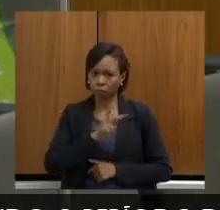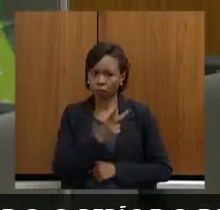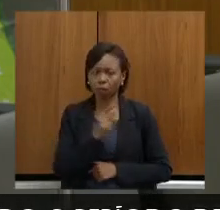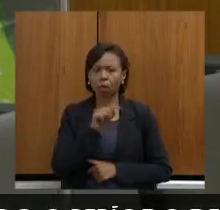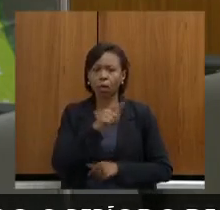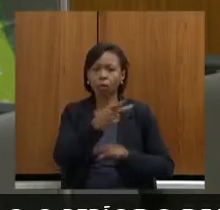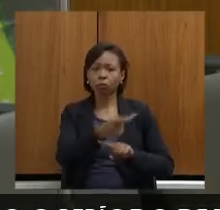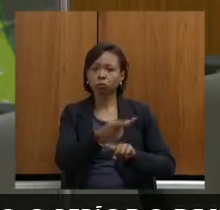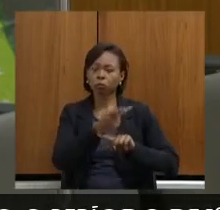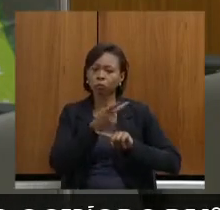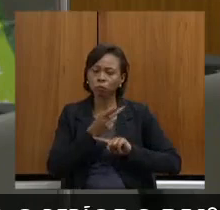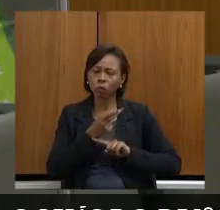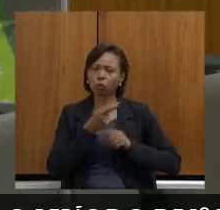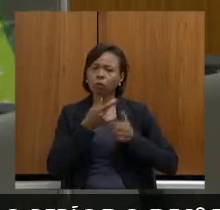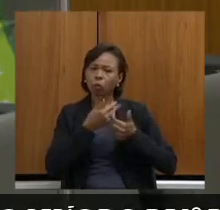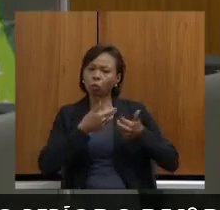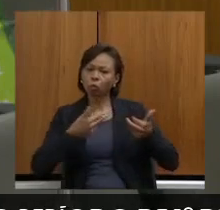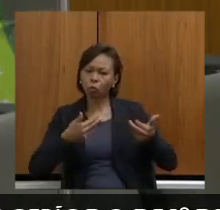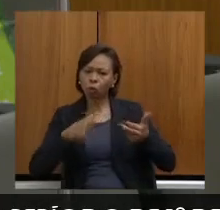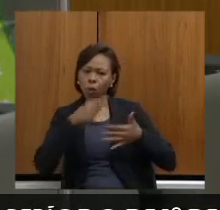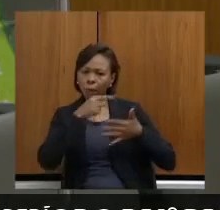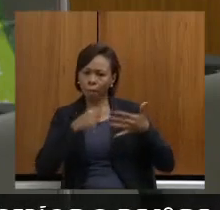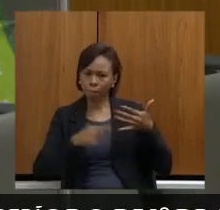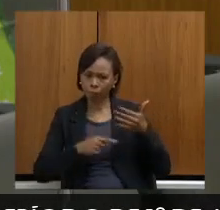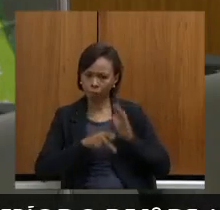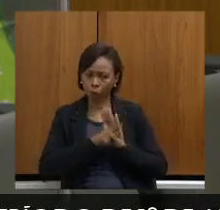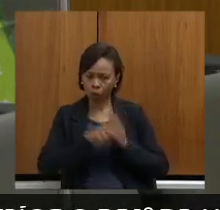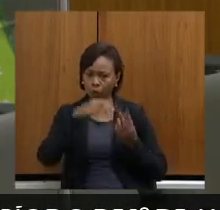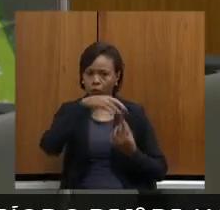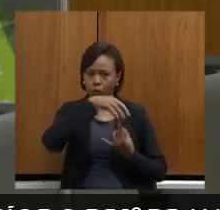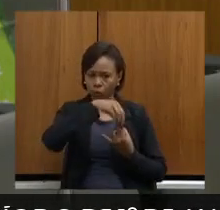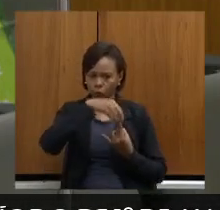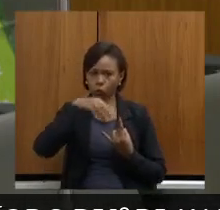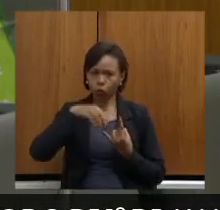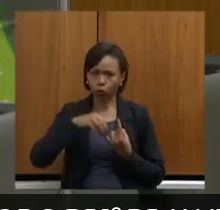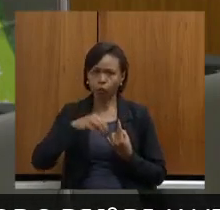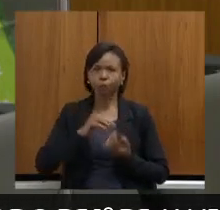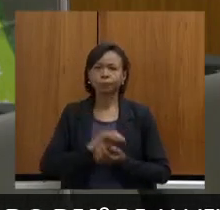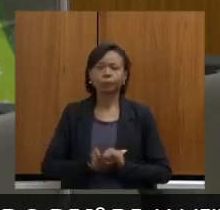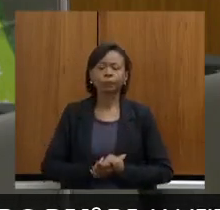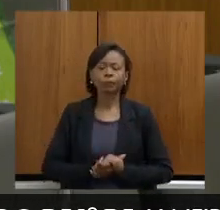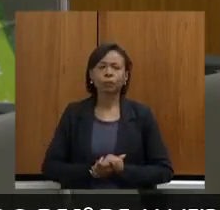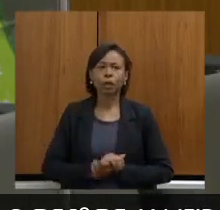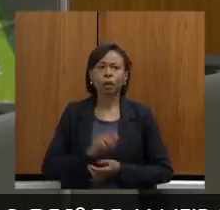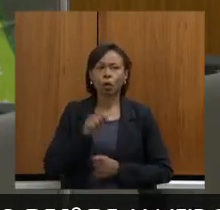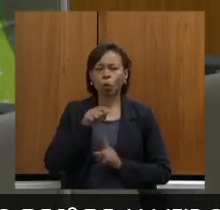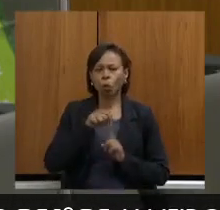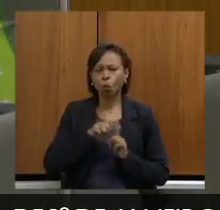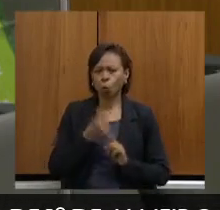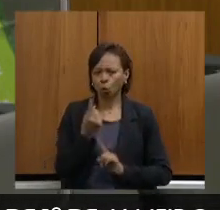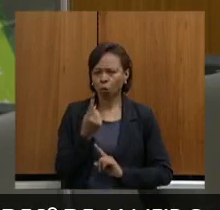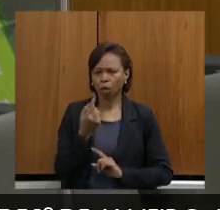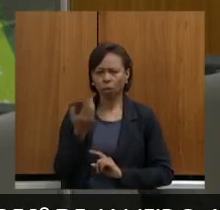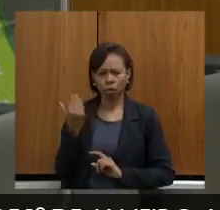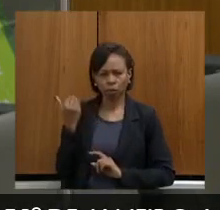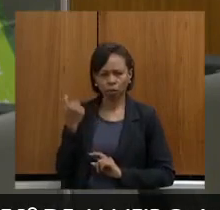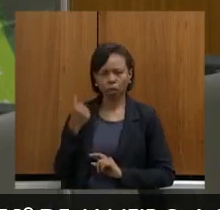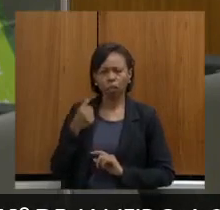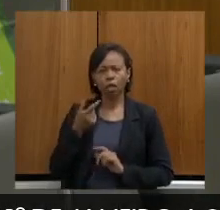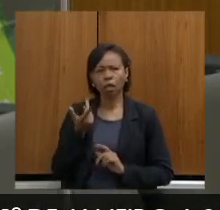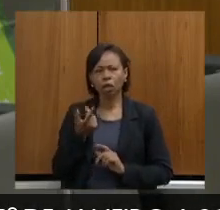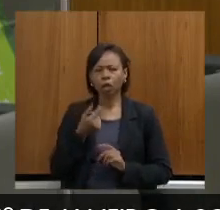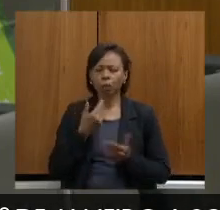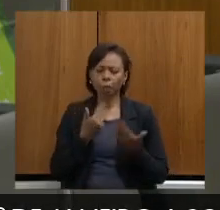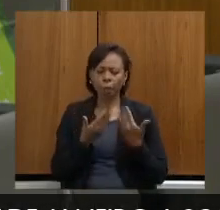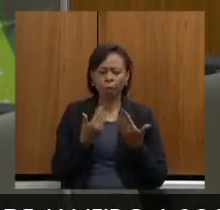trouxe pleitos da Fiocruz Já chegamos agora logo um mês atrás a gente tava discutindo o orçamento